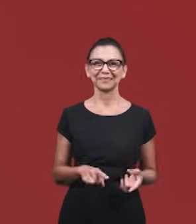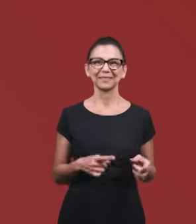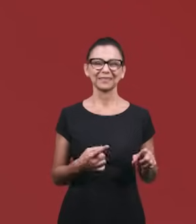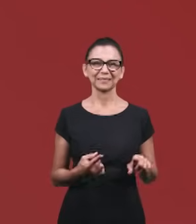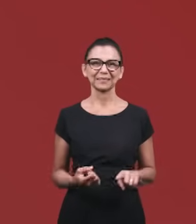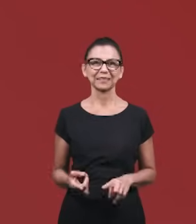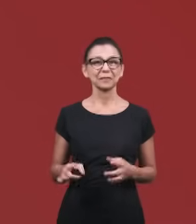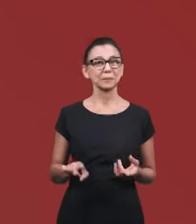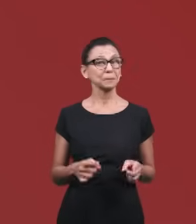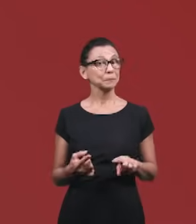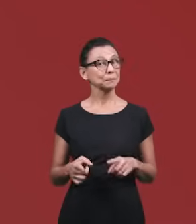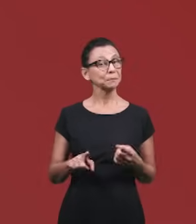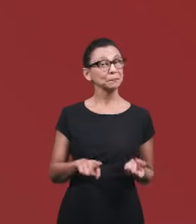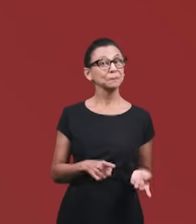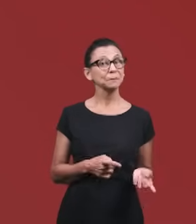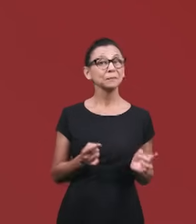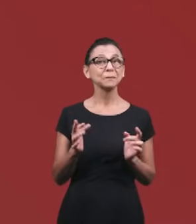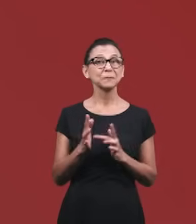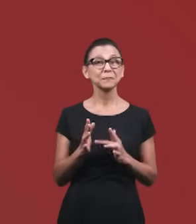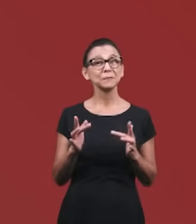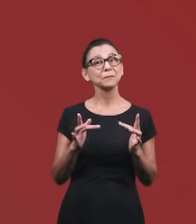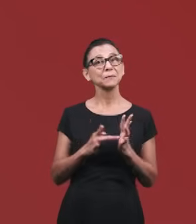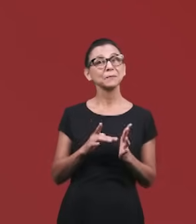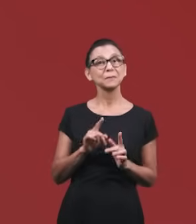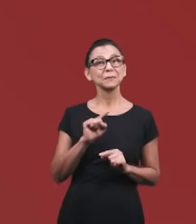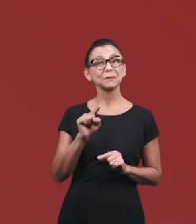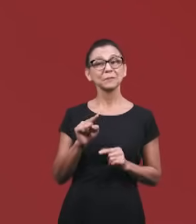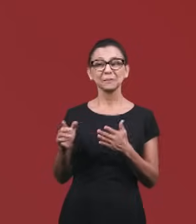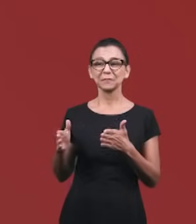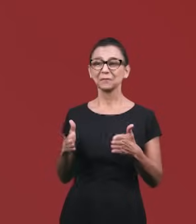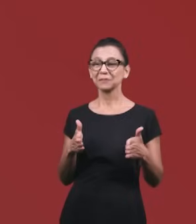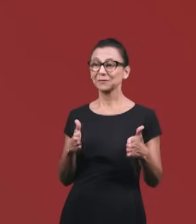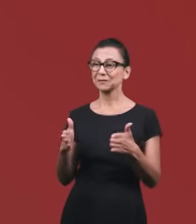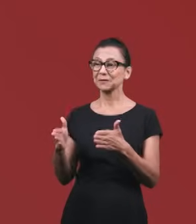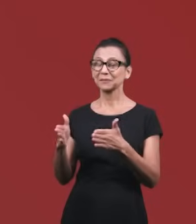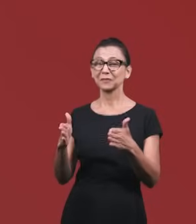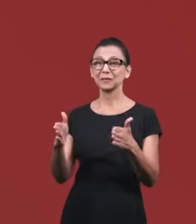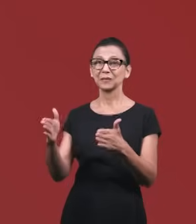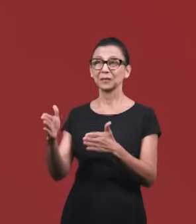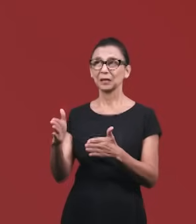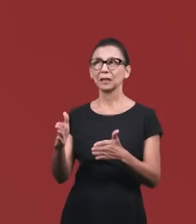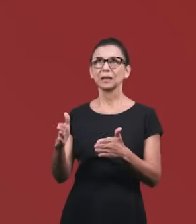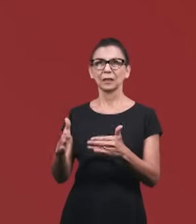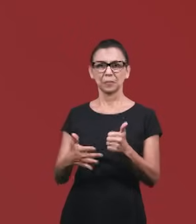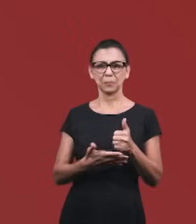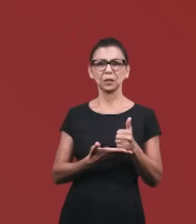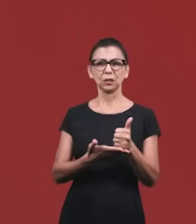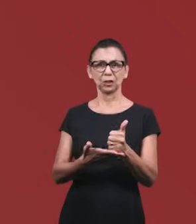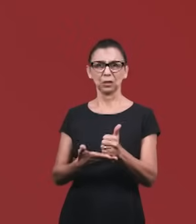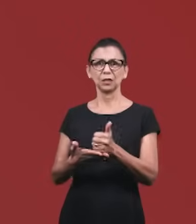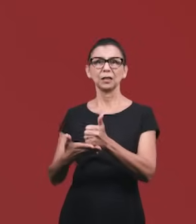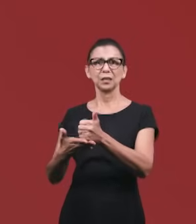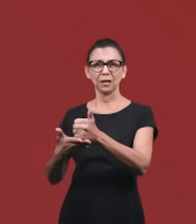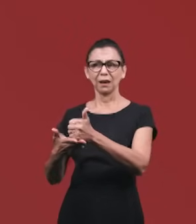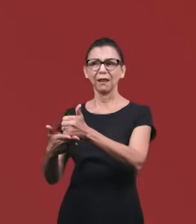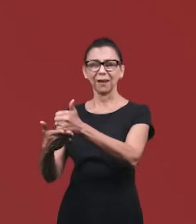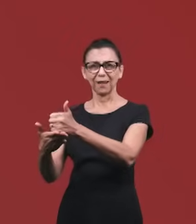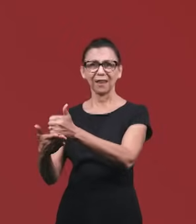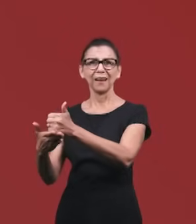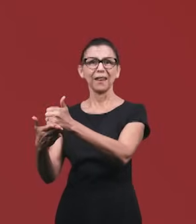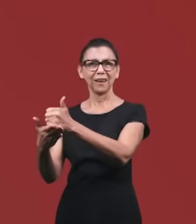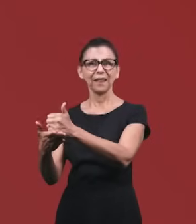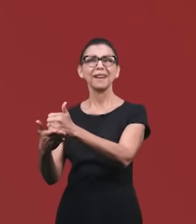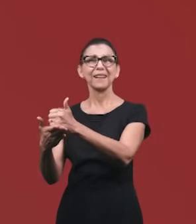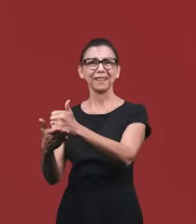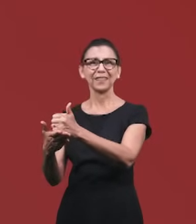Jesus Cristo é o caminho e o guia de valor ele salva todo aquele